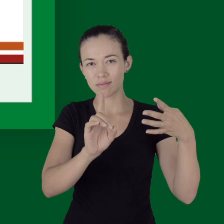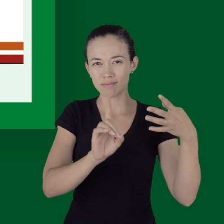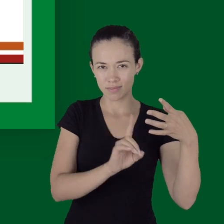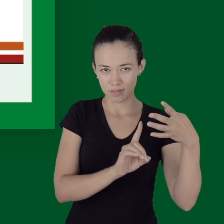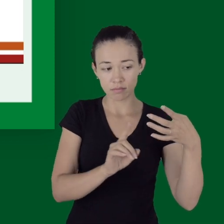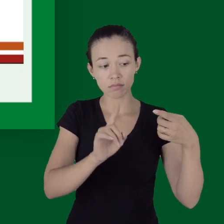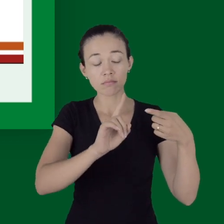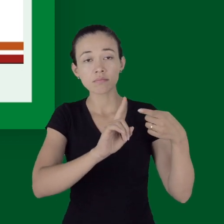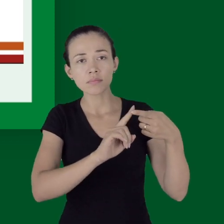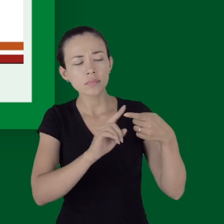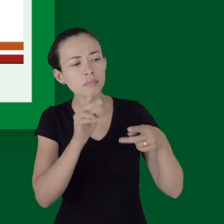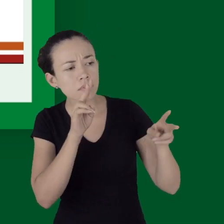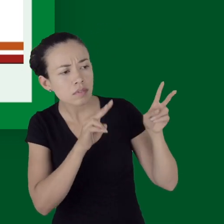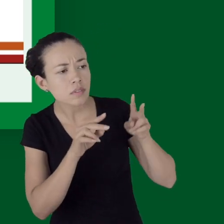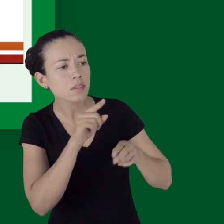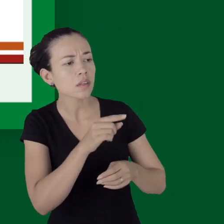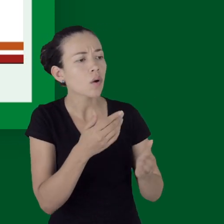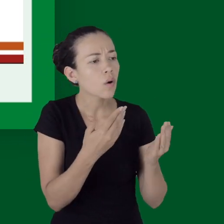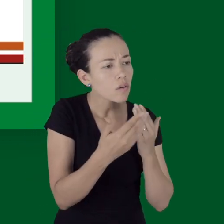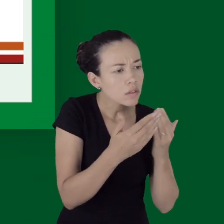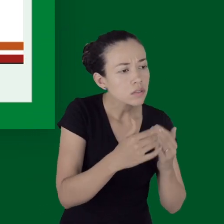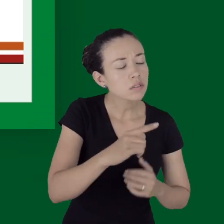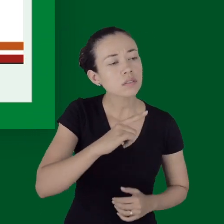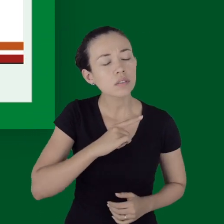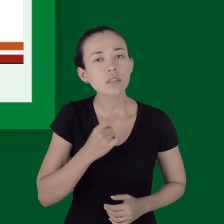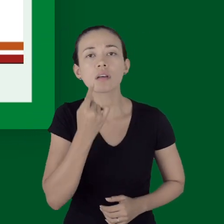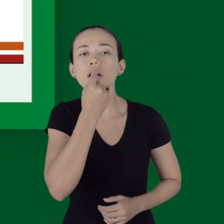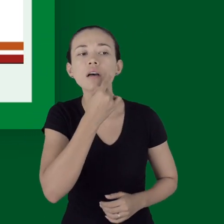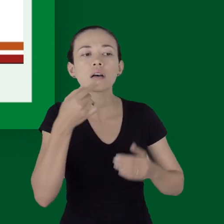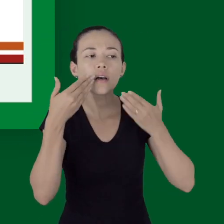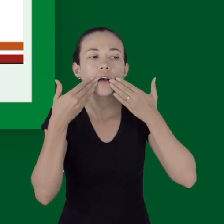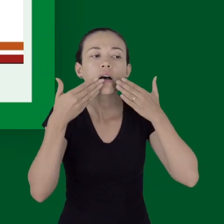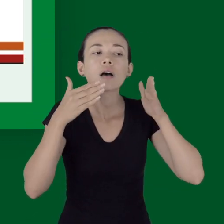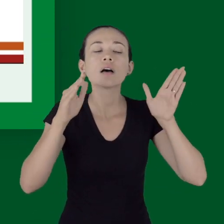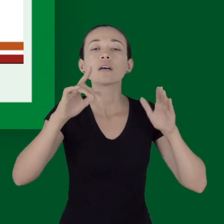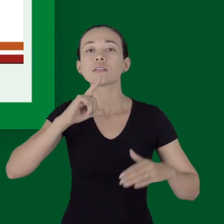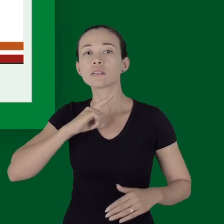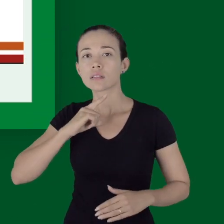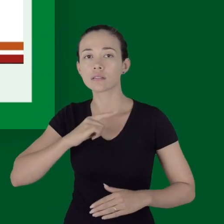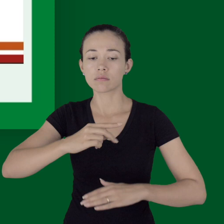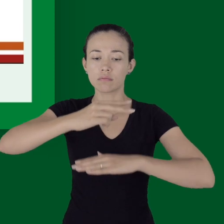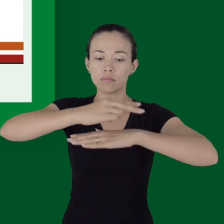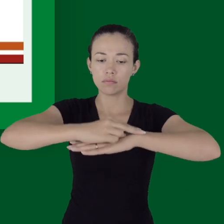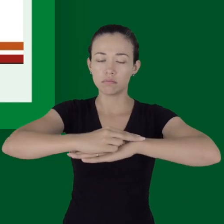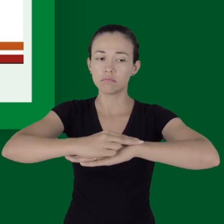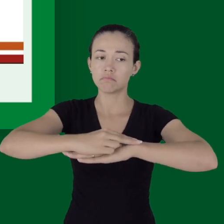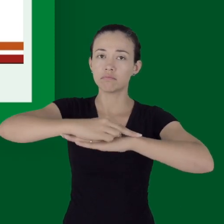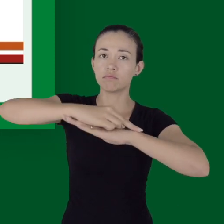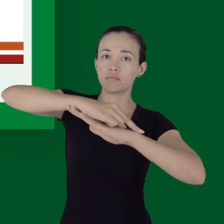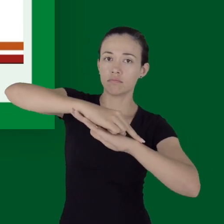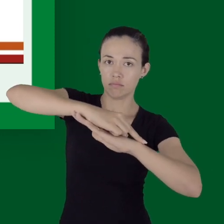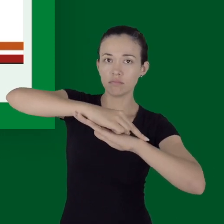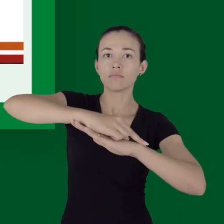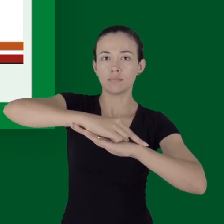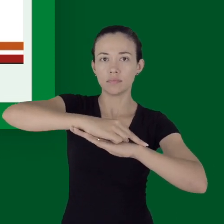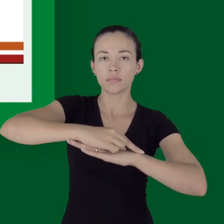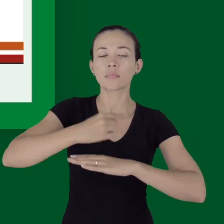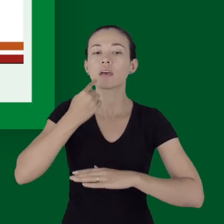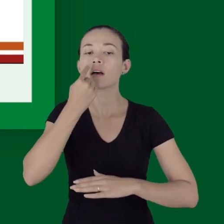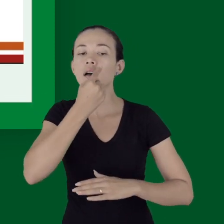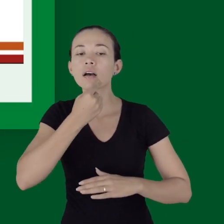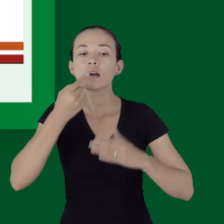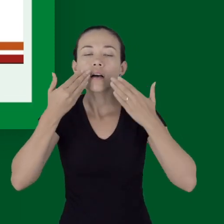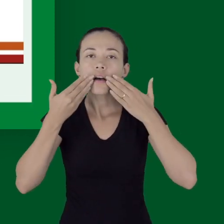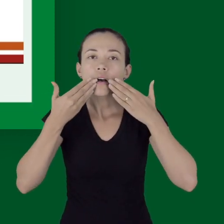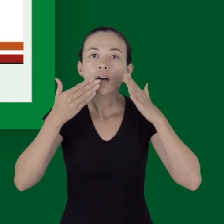Daí, no A, a gente pode fazer elevação da cabeceira, aspiração de vias aéreas. Dependendo do nível de consciência, se